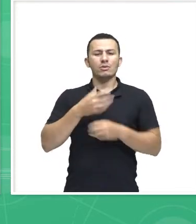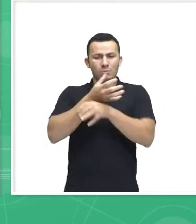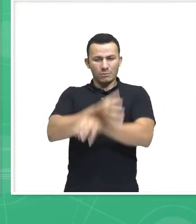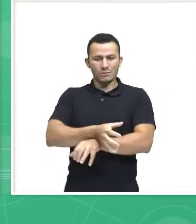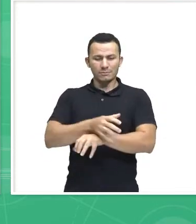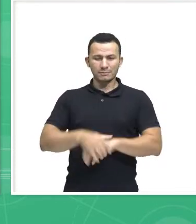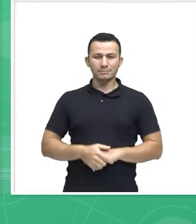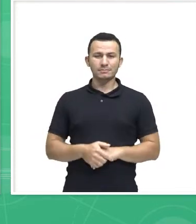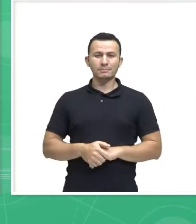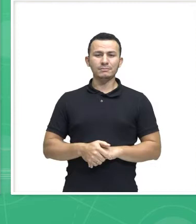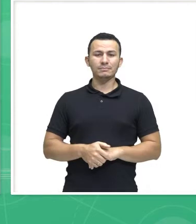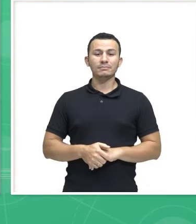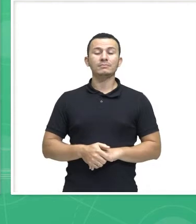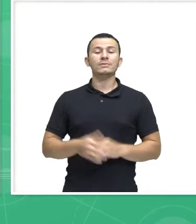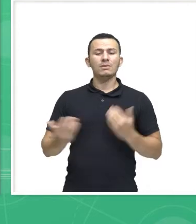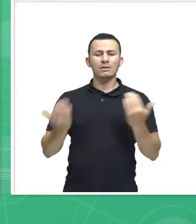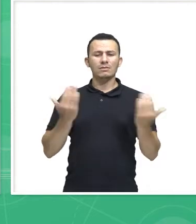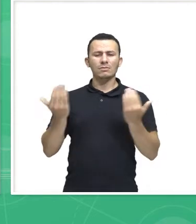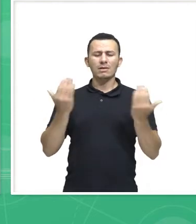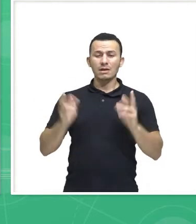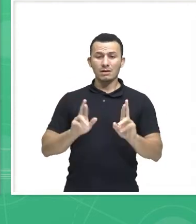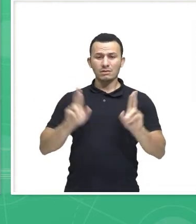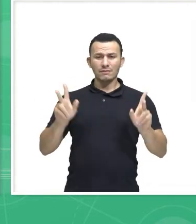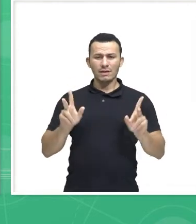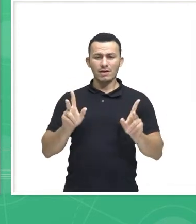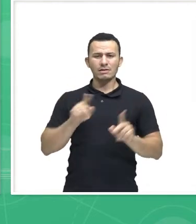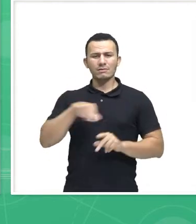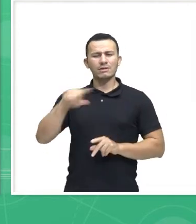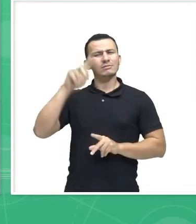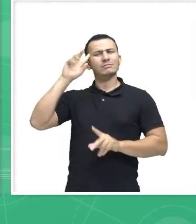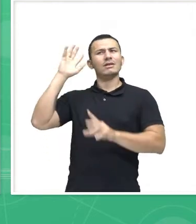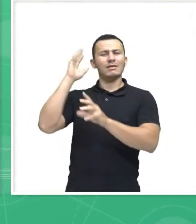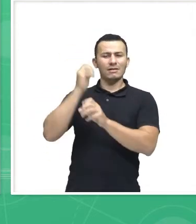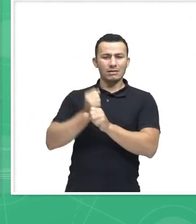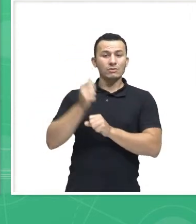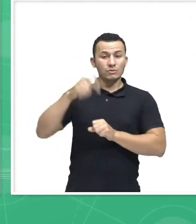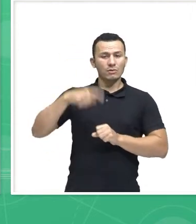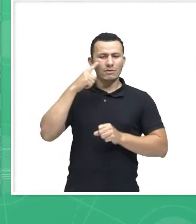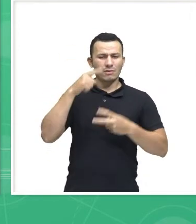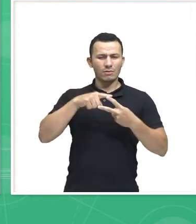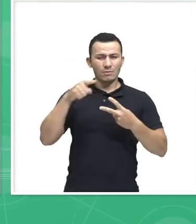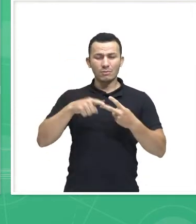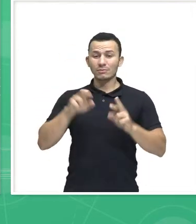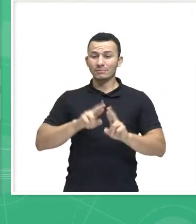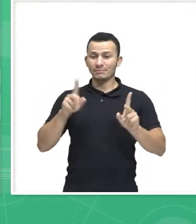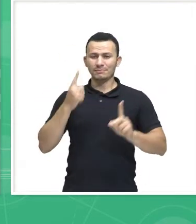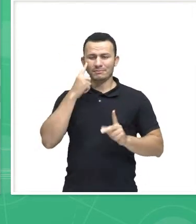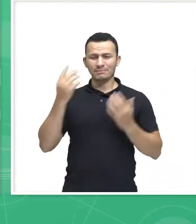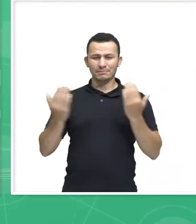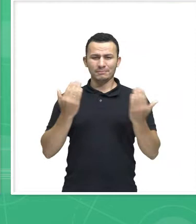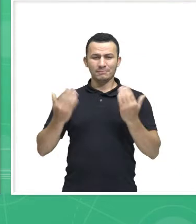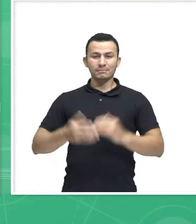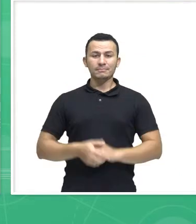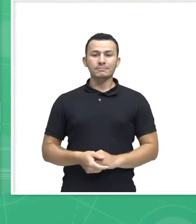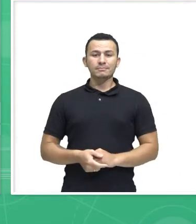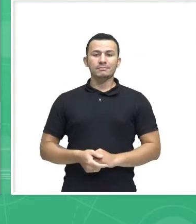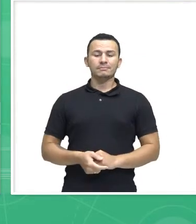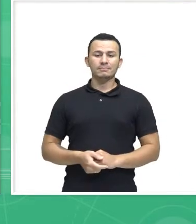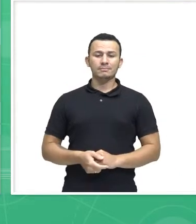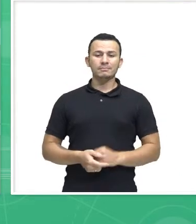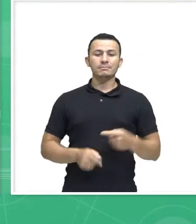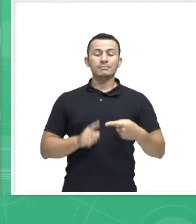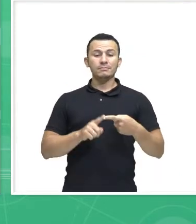vertebral vamos ver essa diferença para gente relembrar de invertebrados e vertebrados Olha aí na nossa imagem bom Então olha